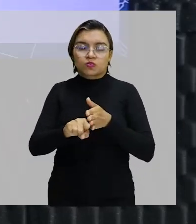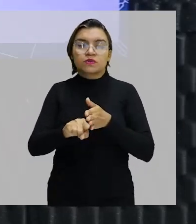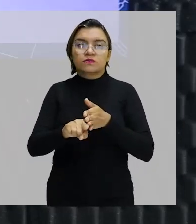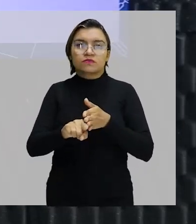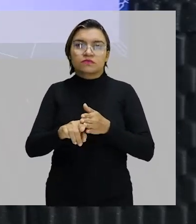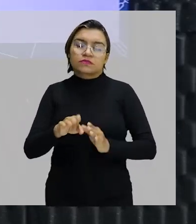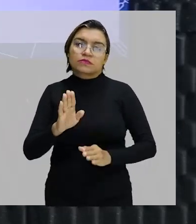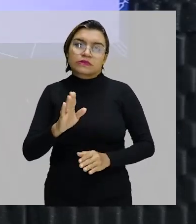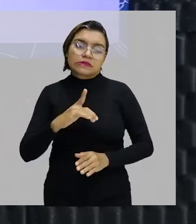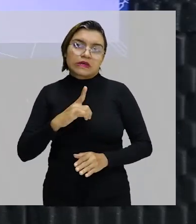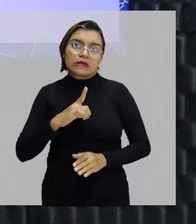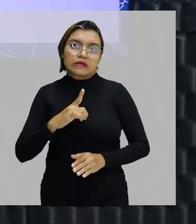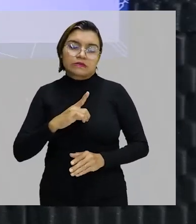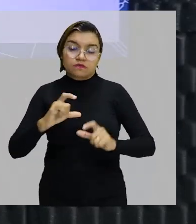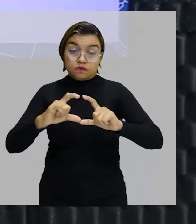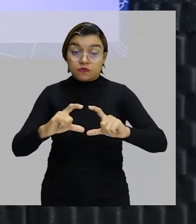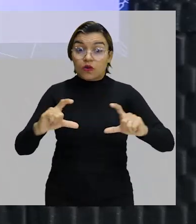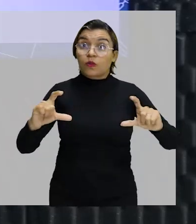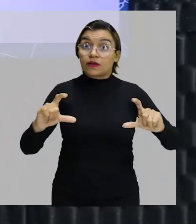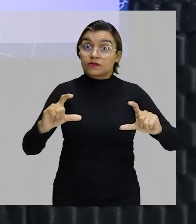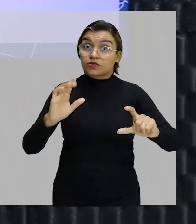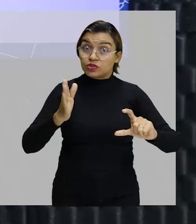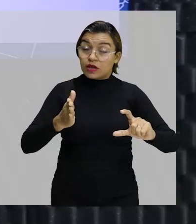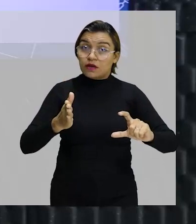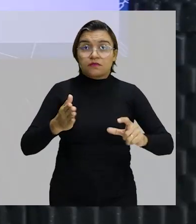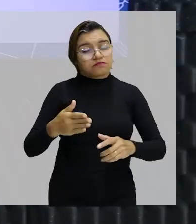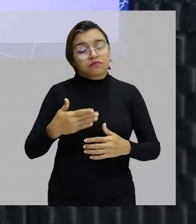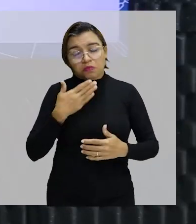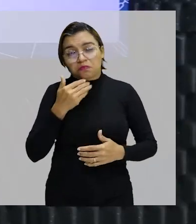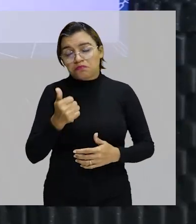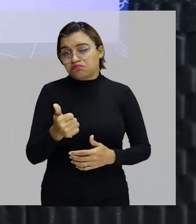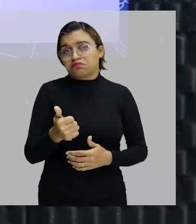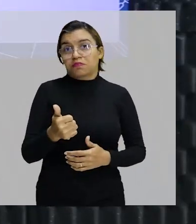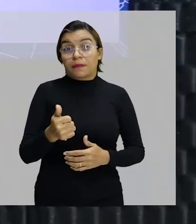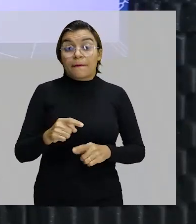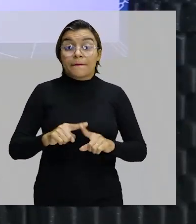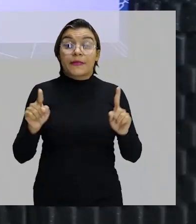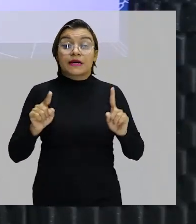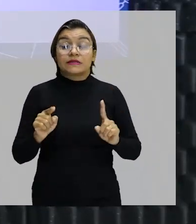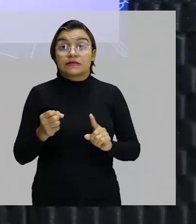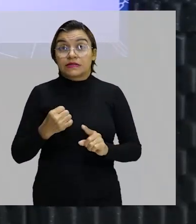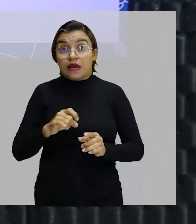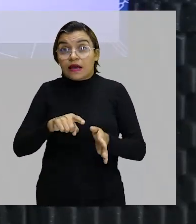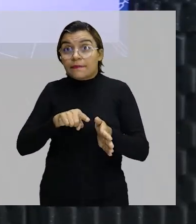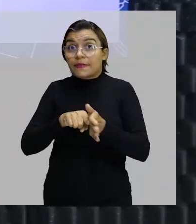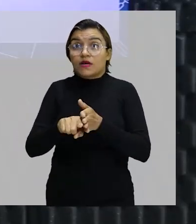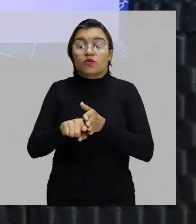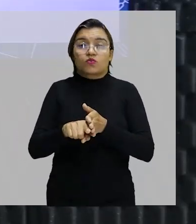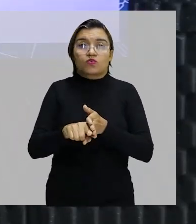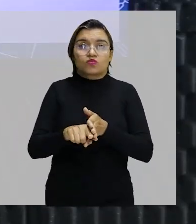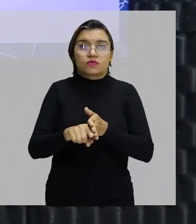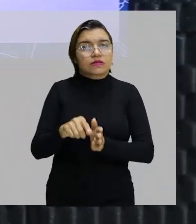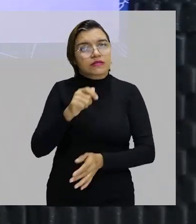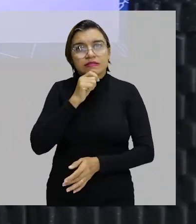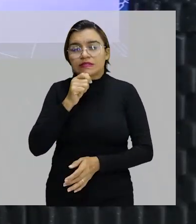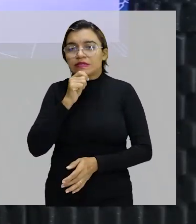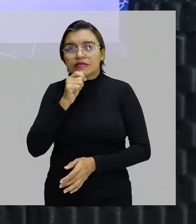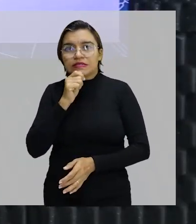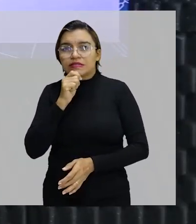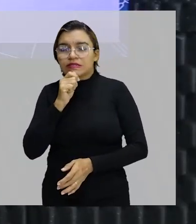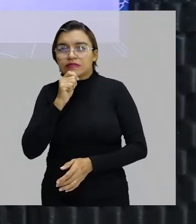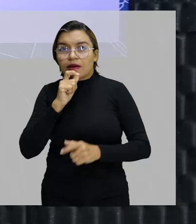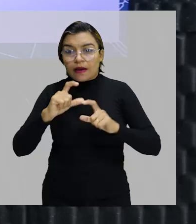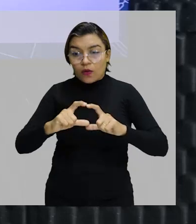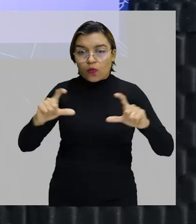já trouxer a equação, beleza, tá ótimo. Mas se a questão não